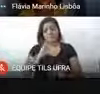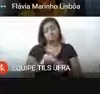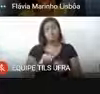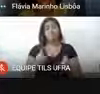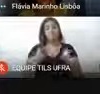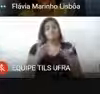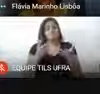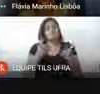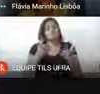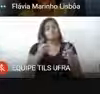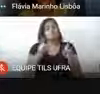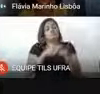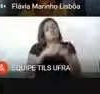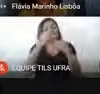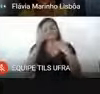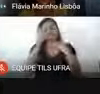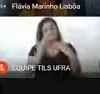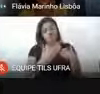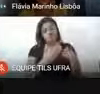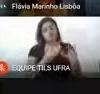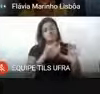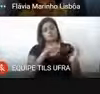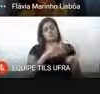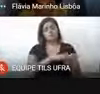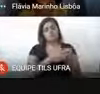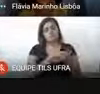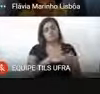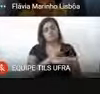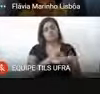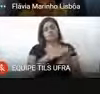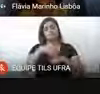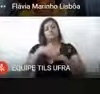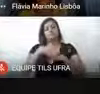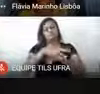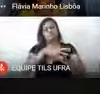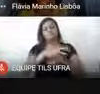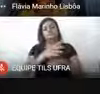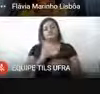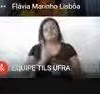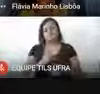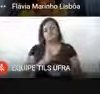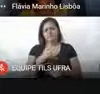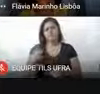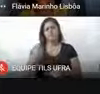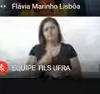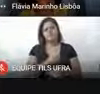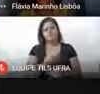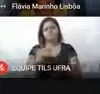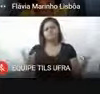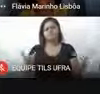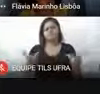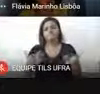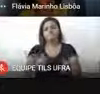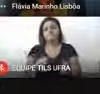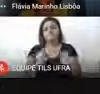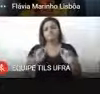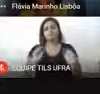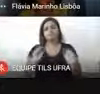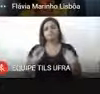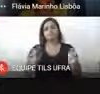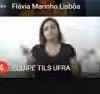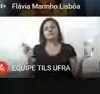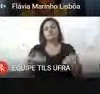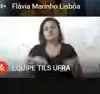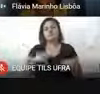nossos intérpretes que colaboraram e colaboram sempre conosco de forma brilhante, tornando mais acessível